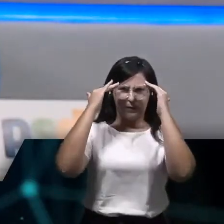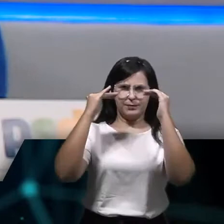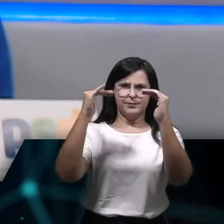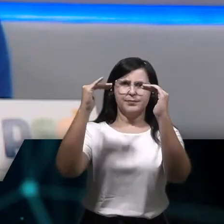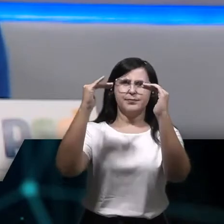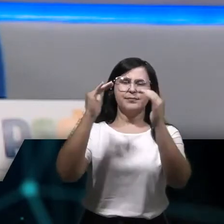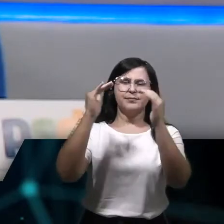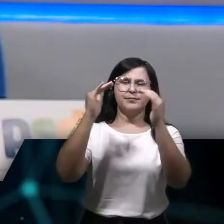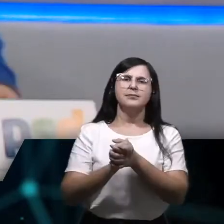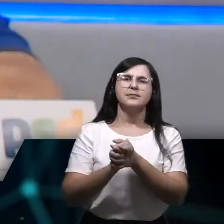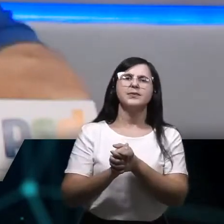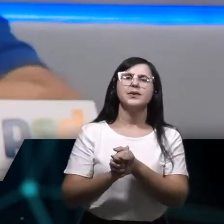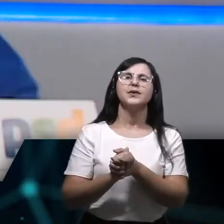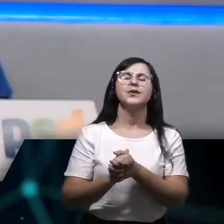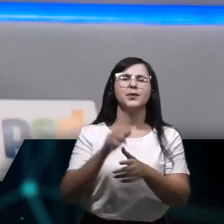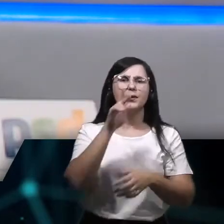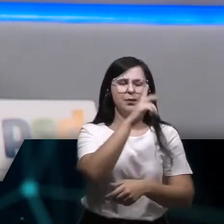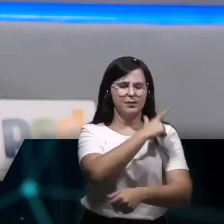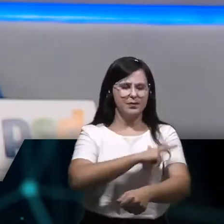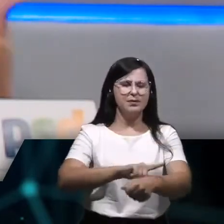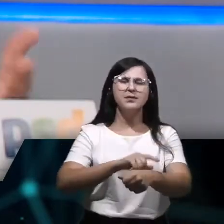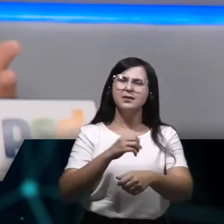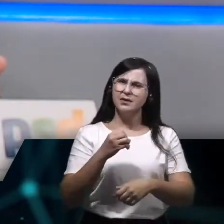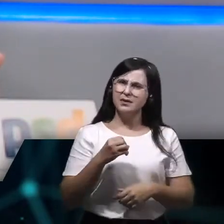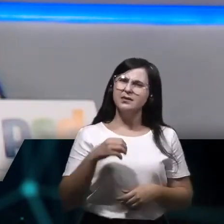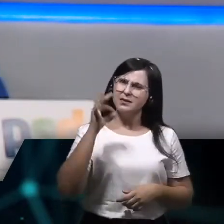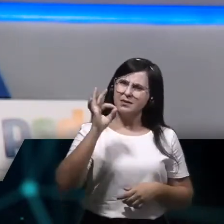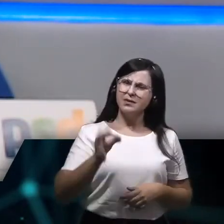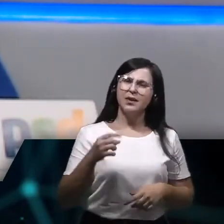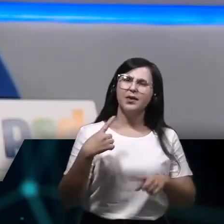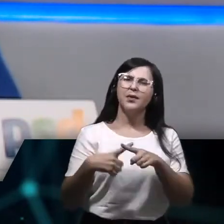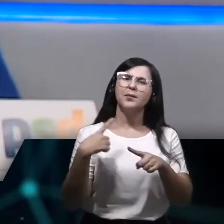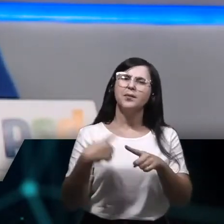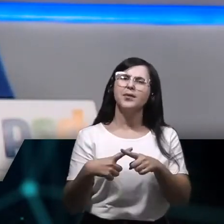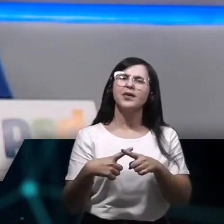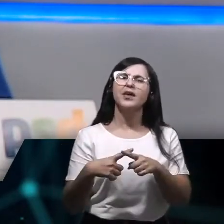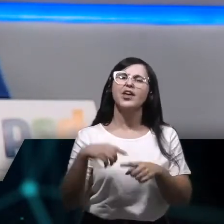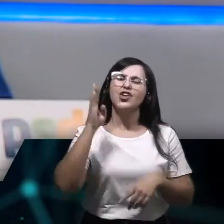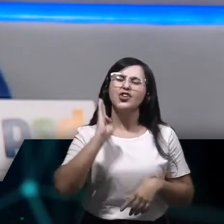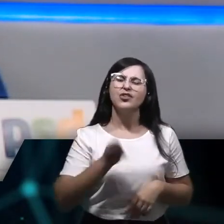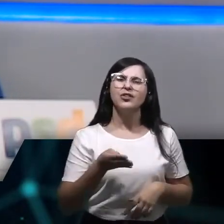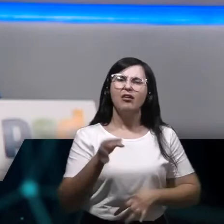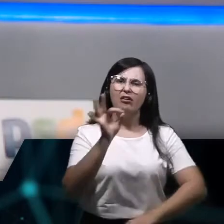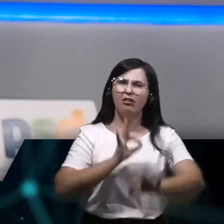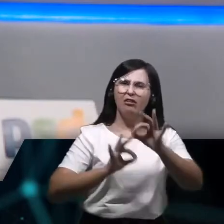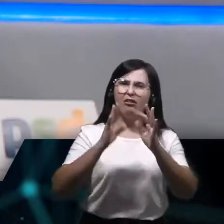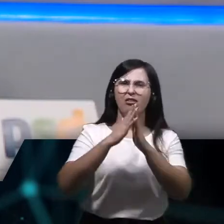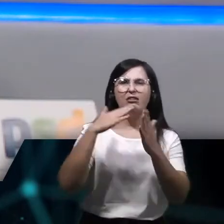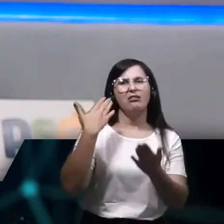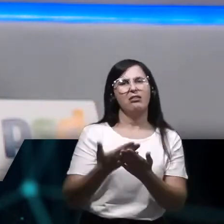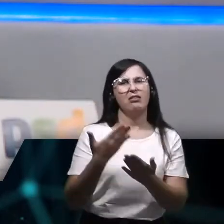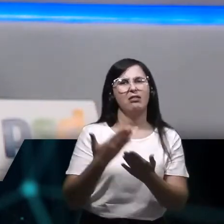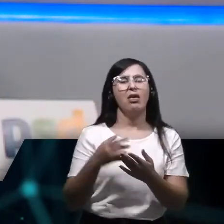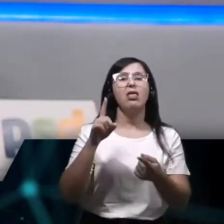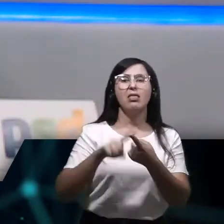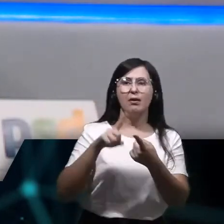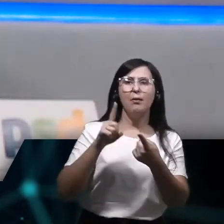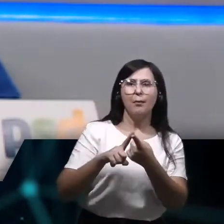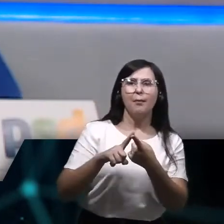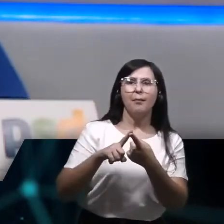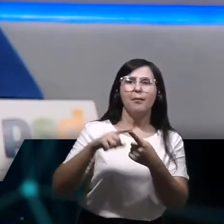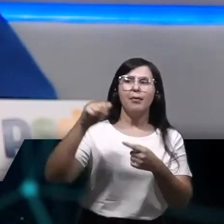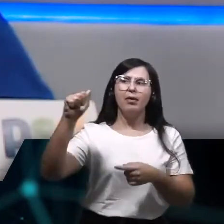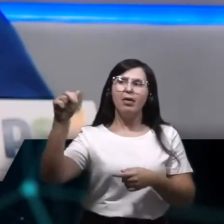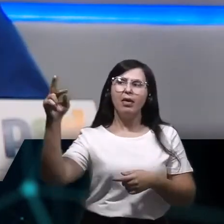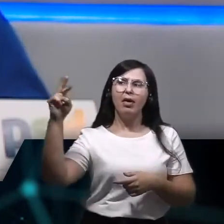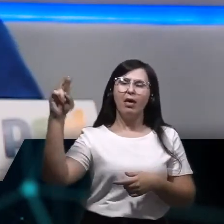Nós requalificamos muitas escolas para os professores terem condição. Nós climatizamos escolas no nosso município.